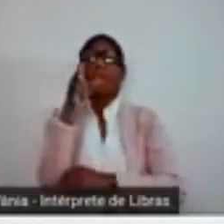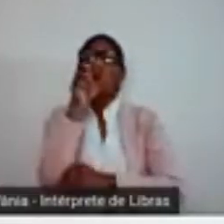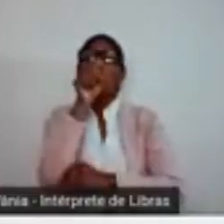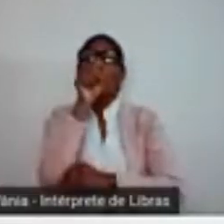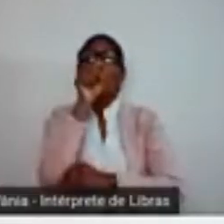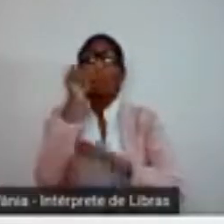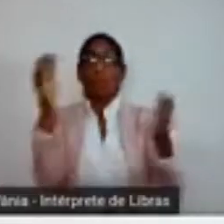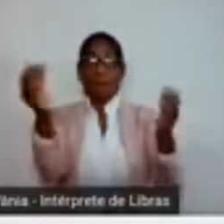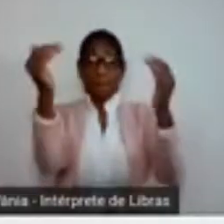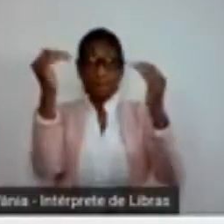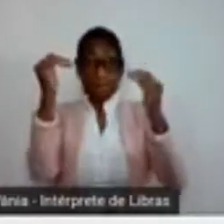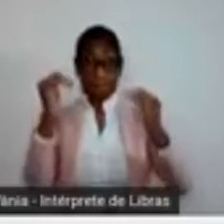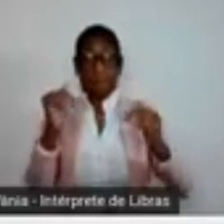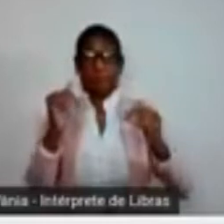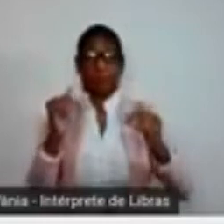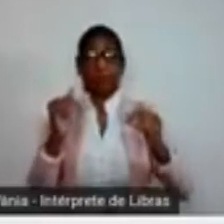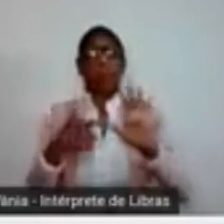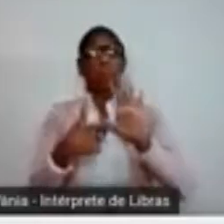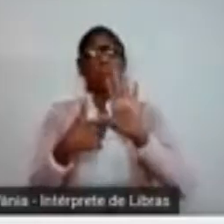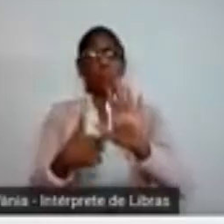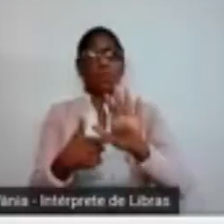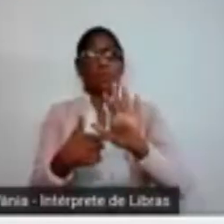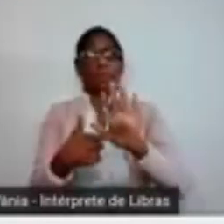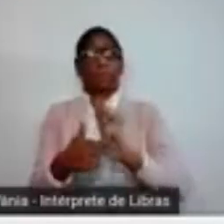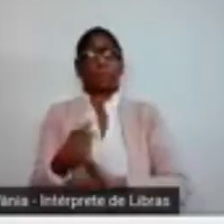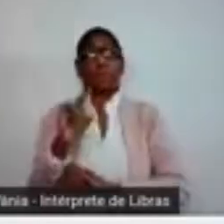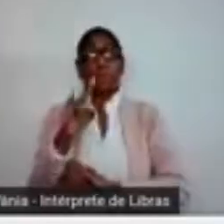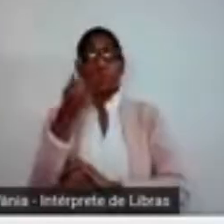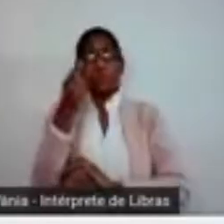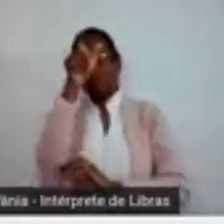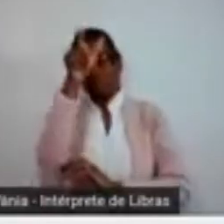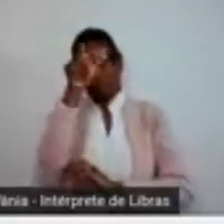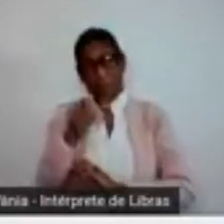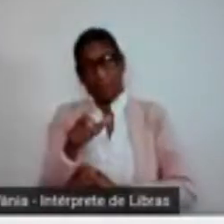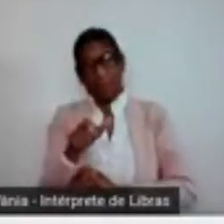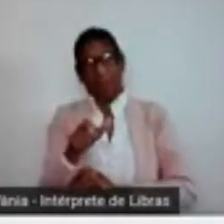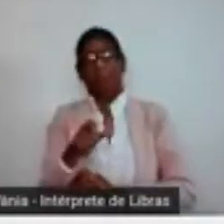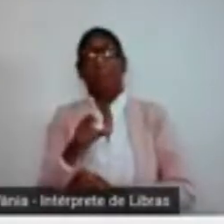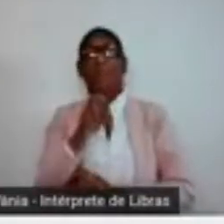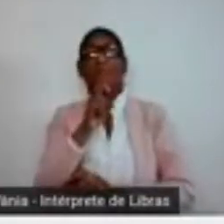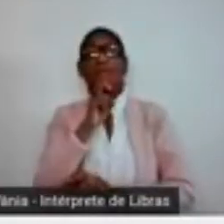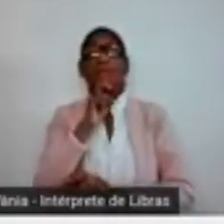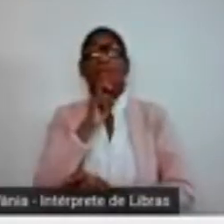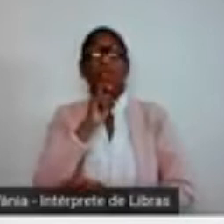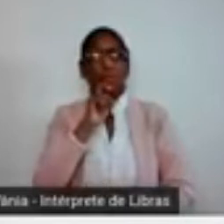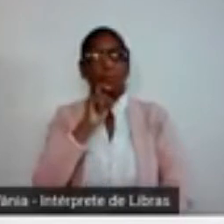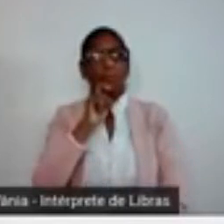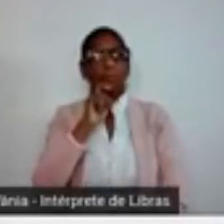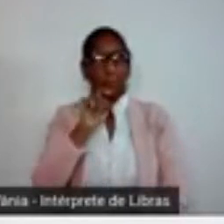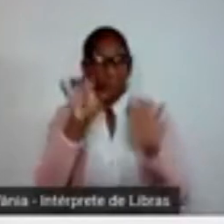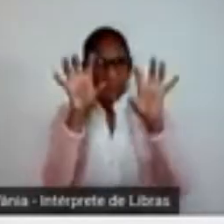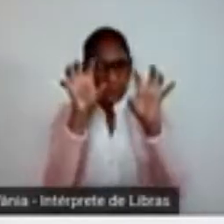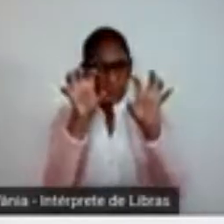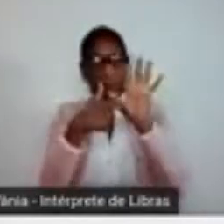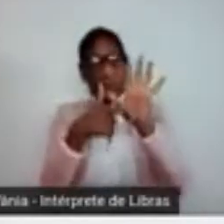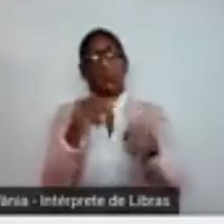laranja, a composição da última barra é mais da partezinha verde escuro que corresponde ao